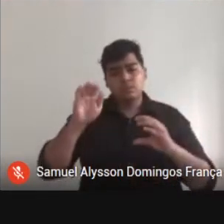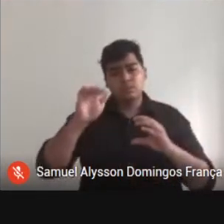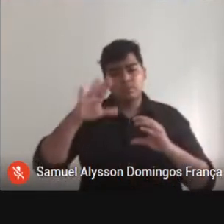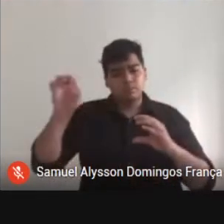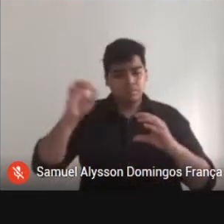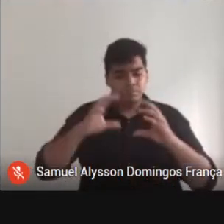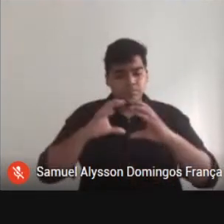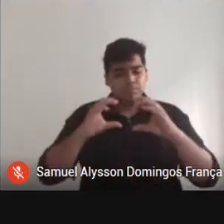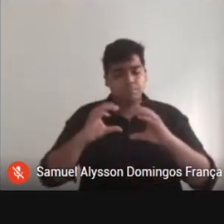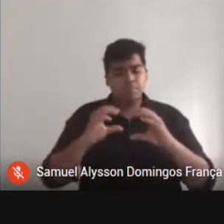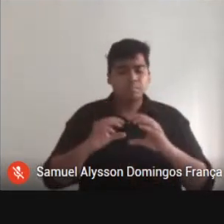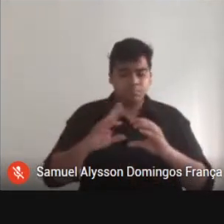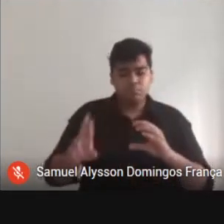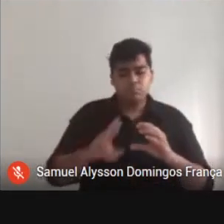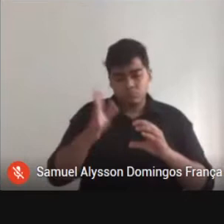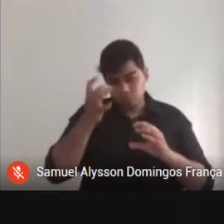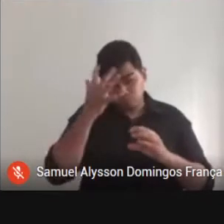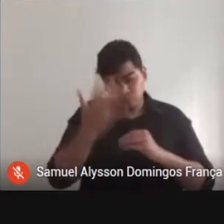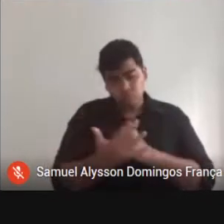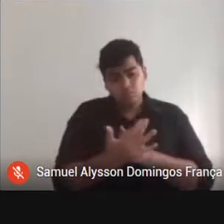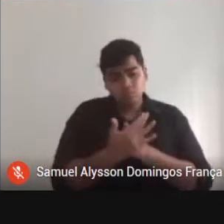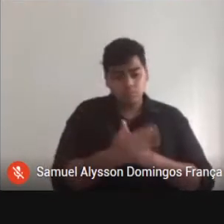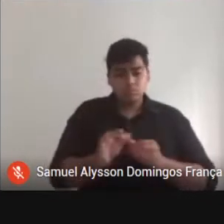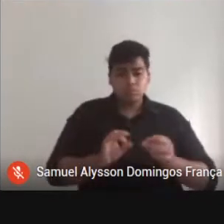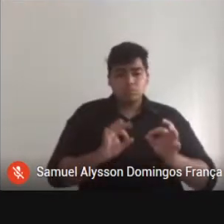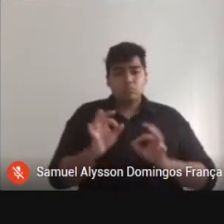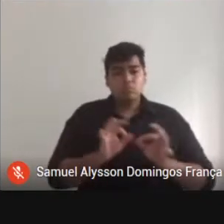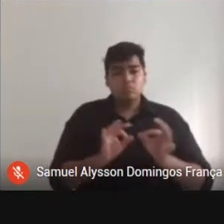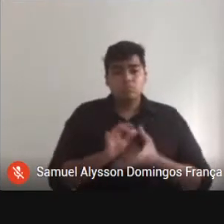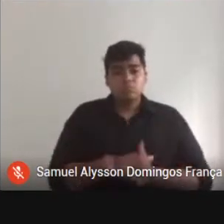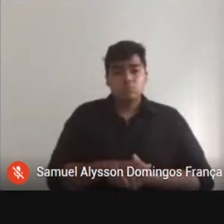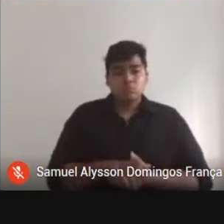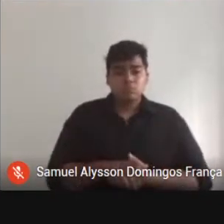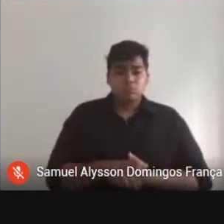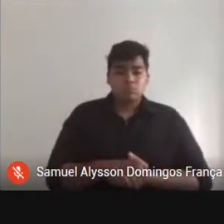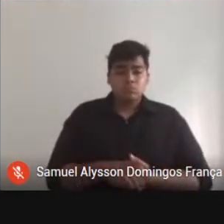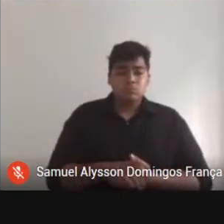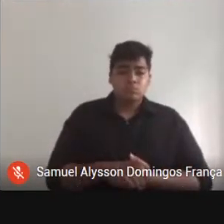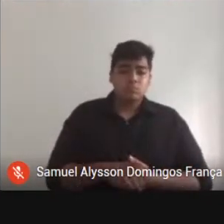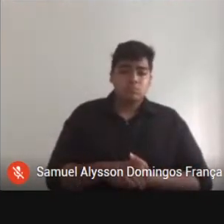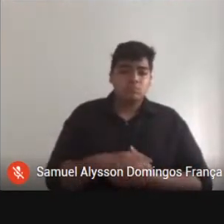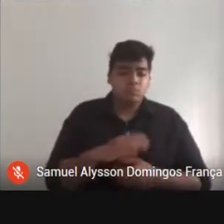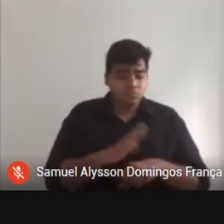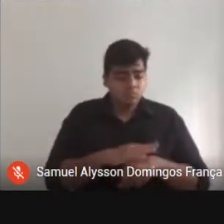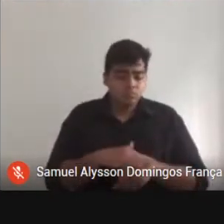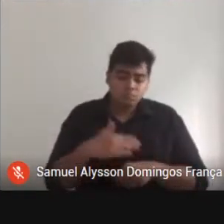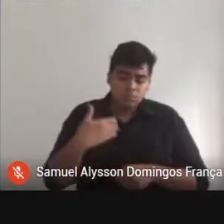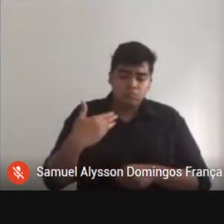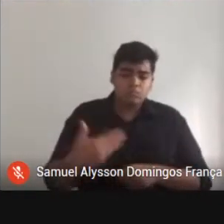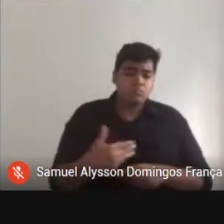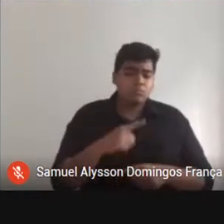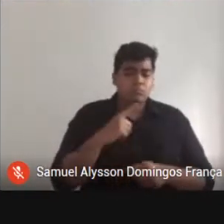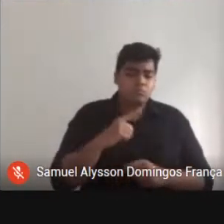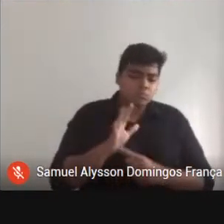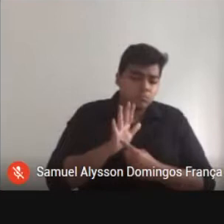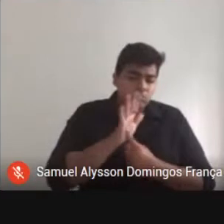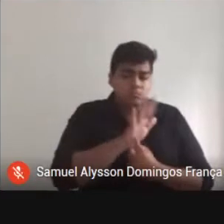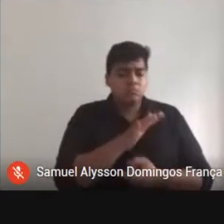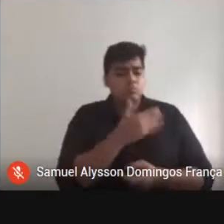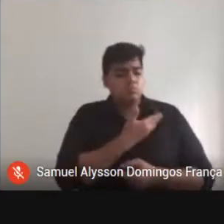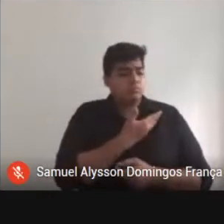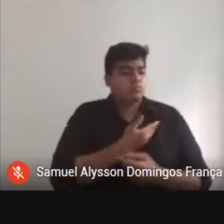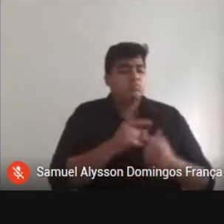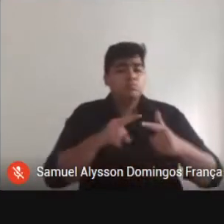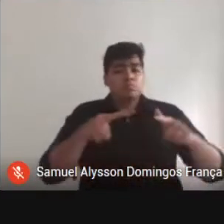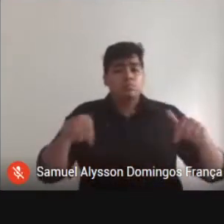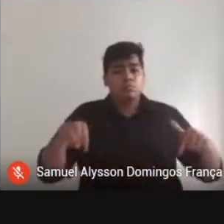processo de prototipagem, né. Eles tinham que depois, como eu falei, daquelas etapas de análise, apresentar aos colegas de sala,